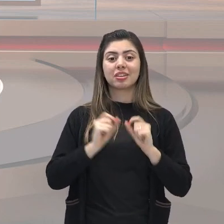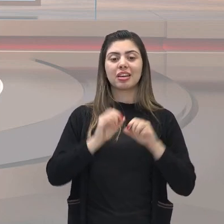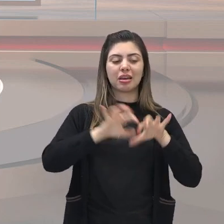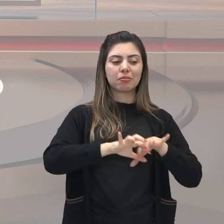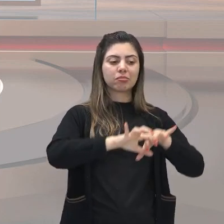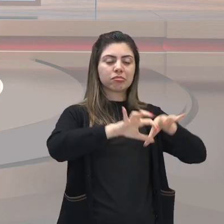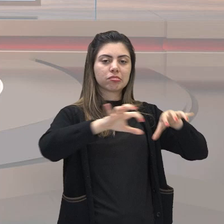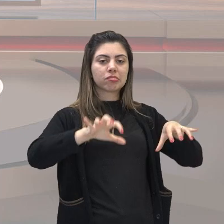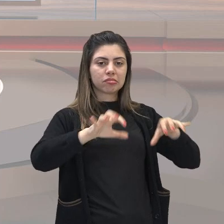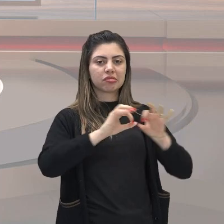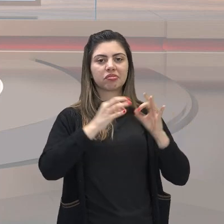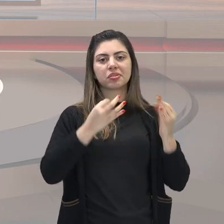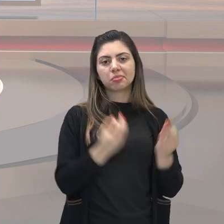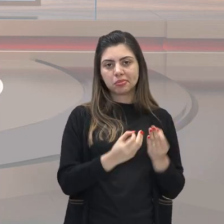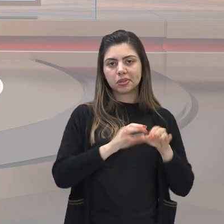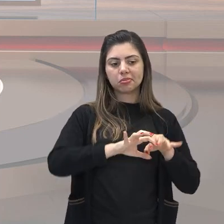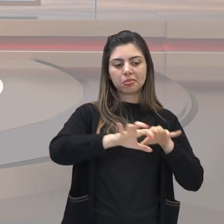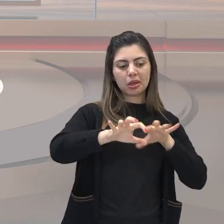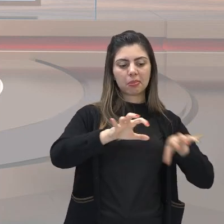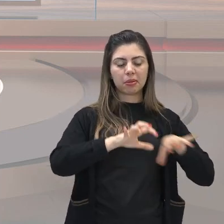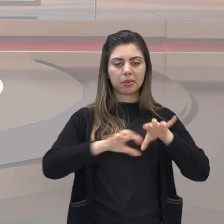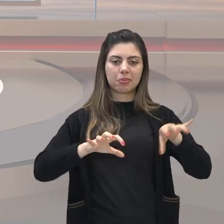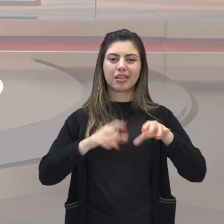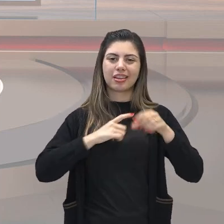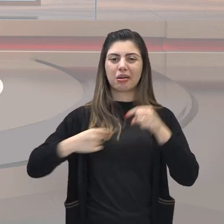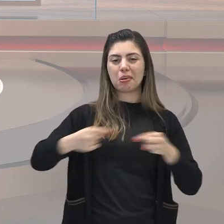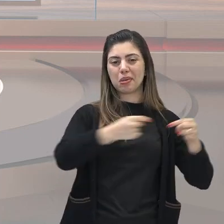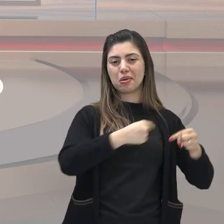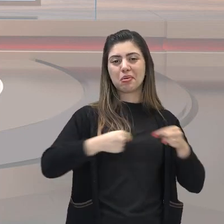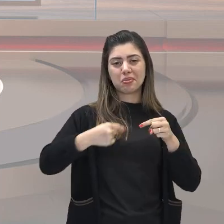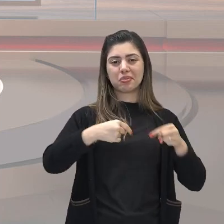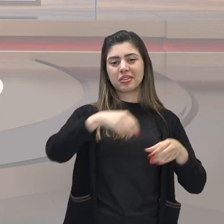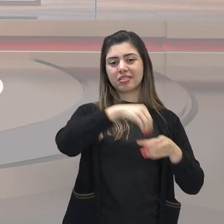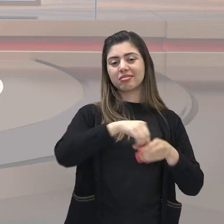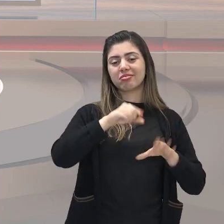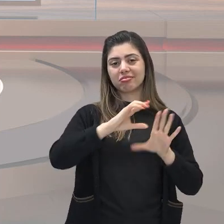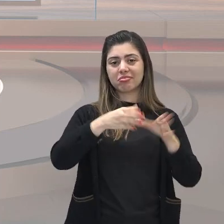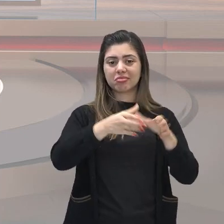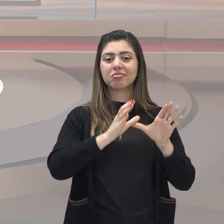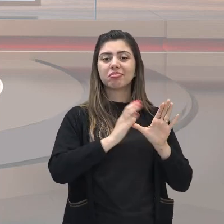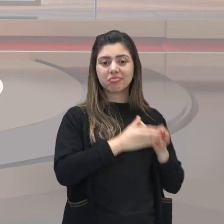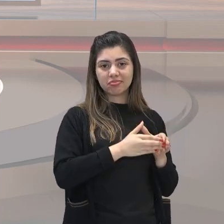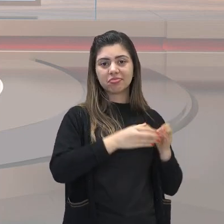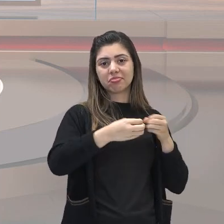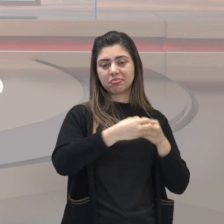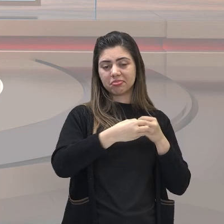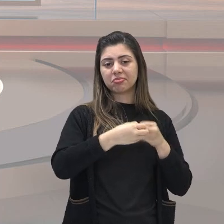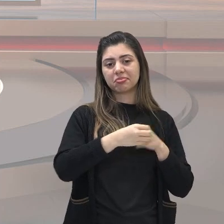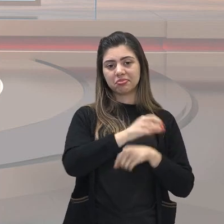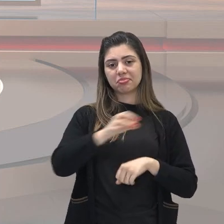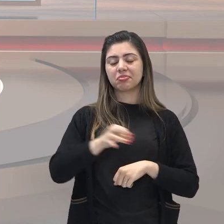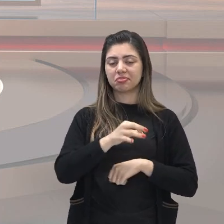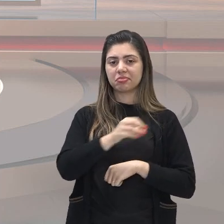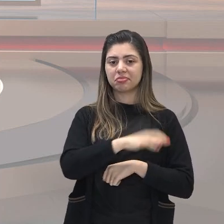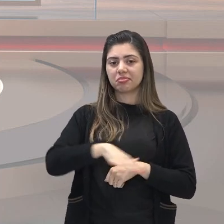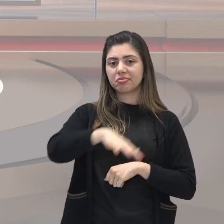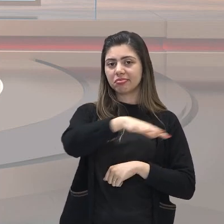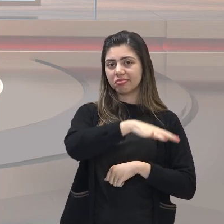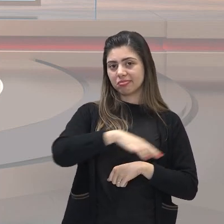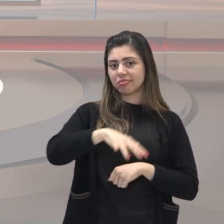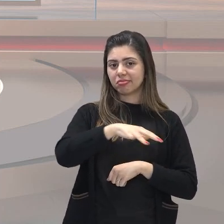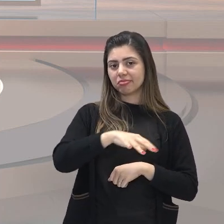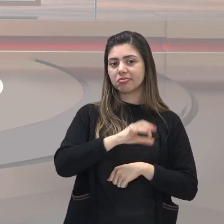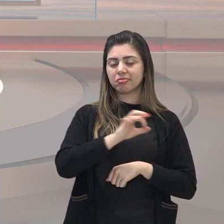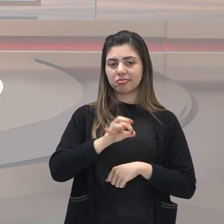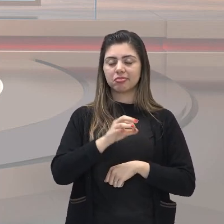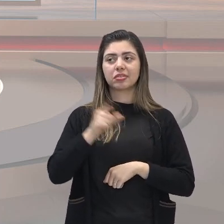de famílias, de clãs e, claro, conflitos internos entre essas etnias que ficavam ali isoladas nessas regiões onde